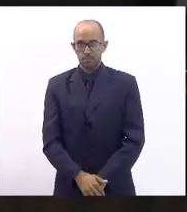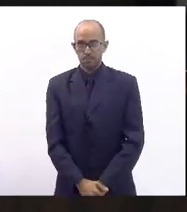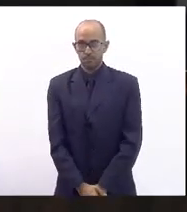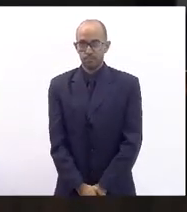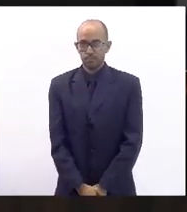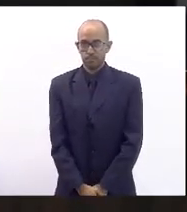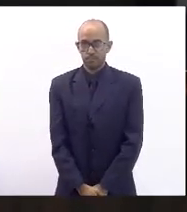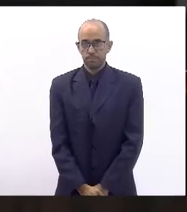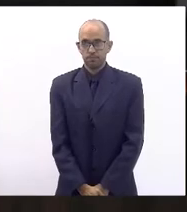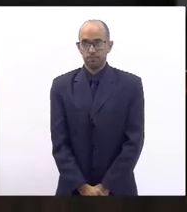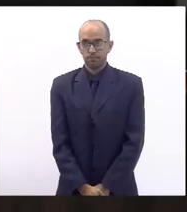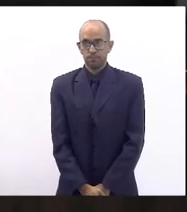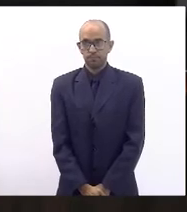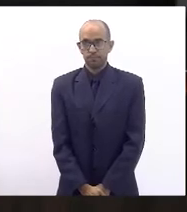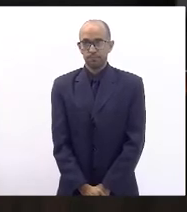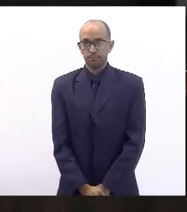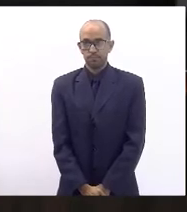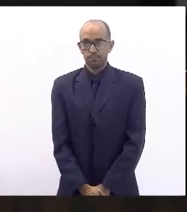G1